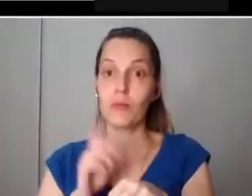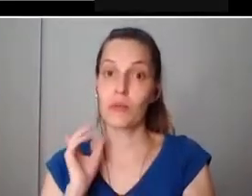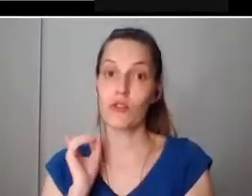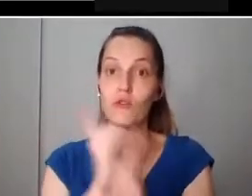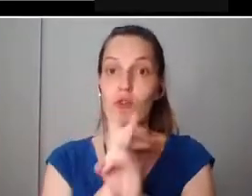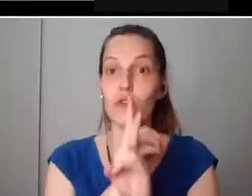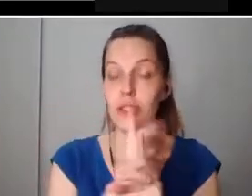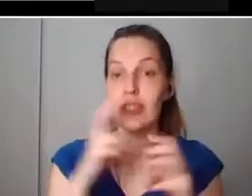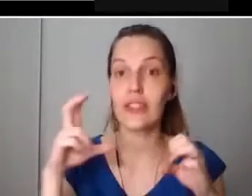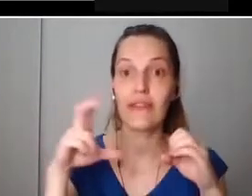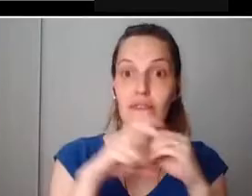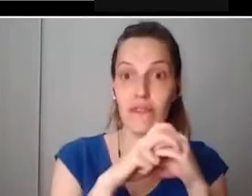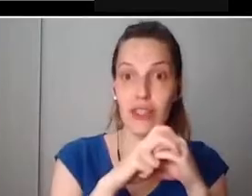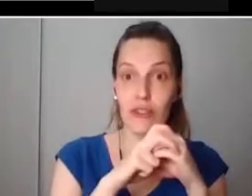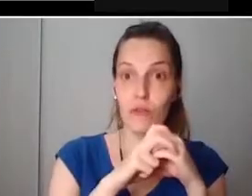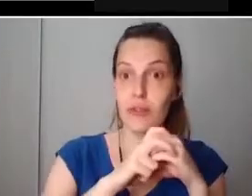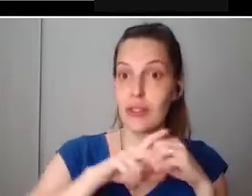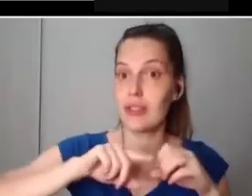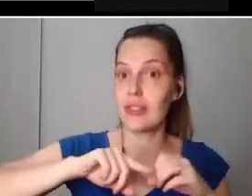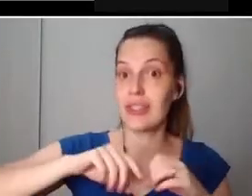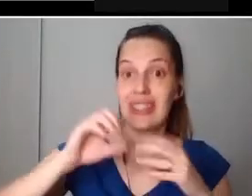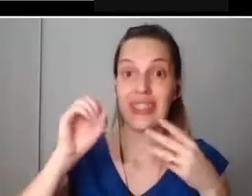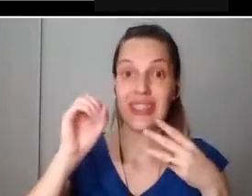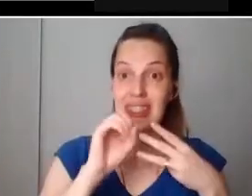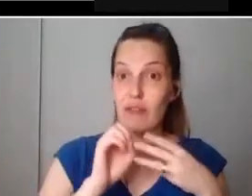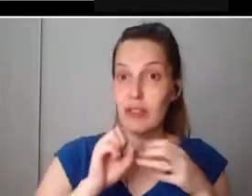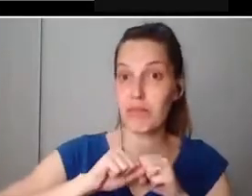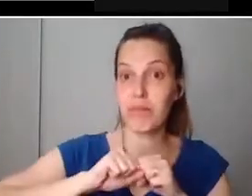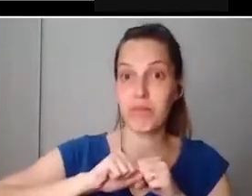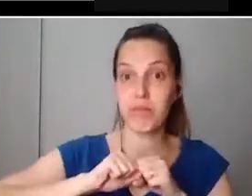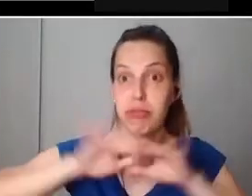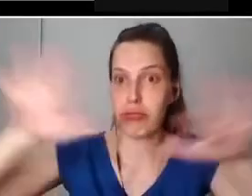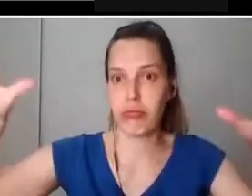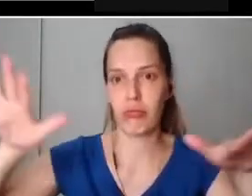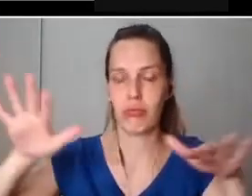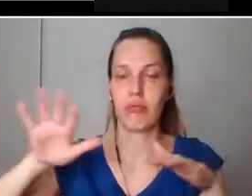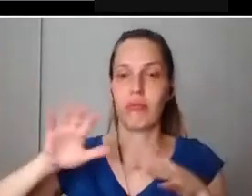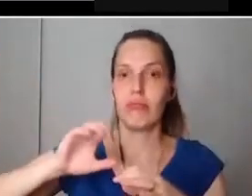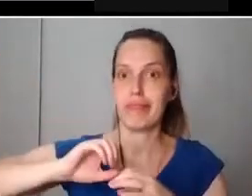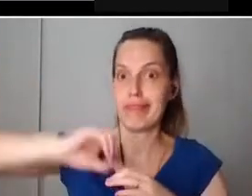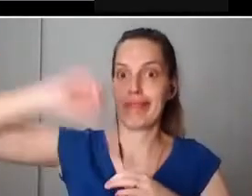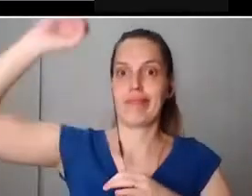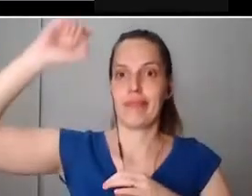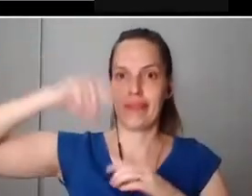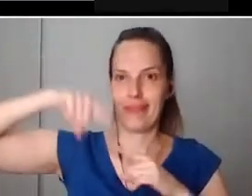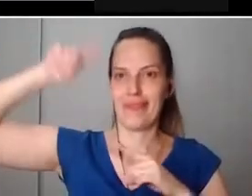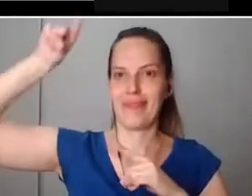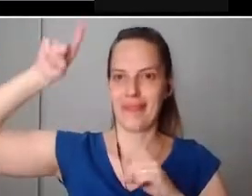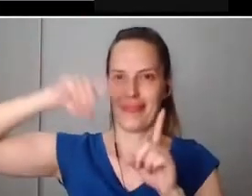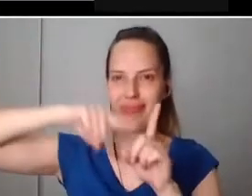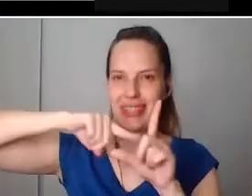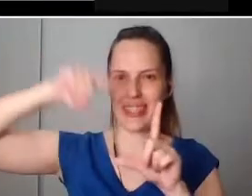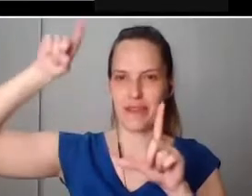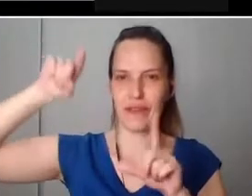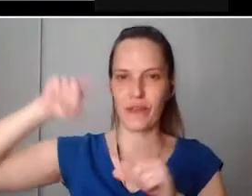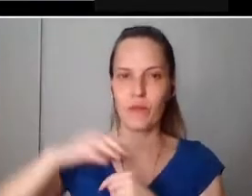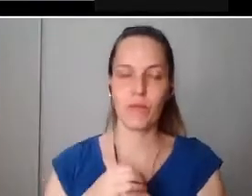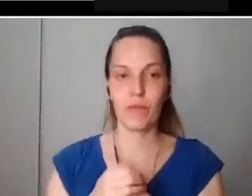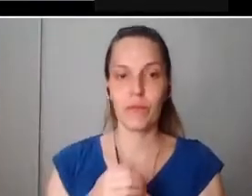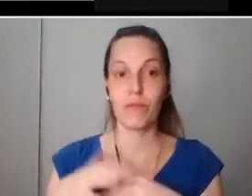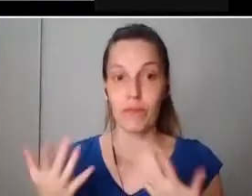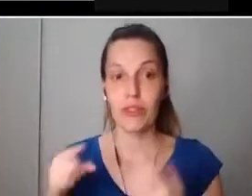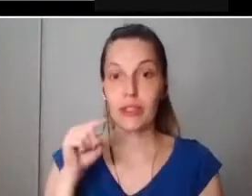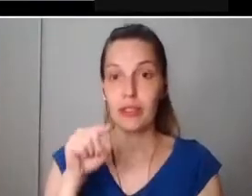né? E esse é o processo que a gente está tentando gerar com vacinação, que vai ser, como eu vou mostrar para vocês, melhor do que a infecção